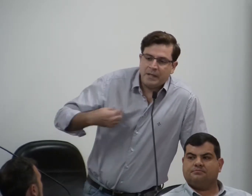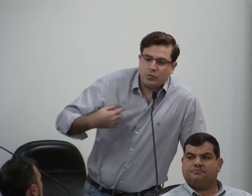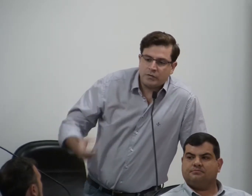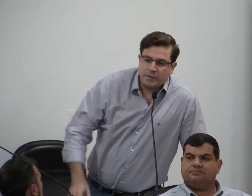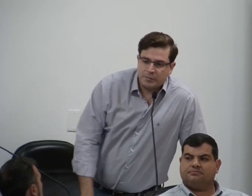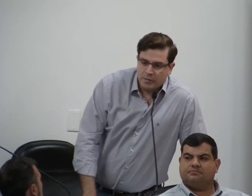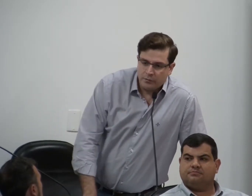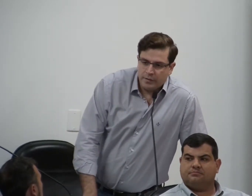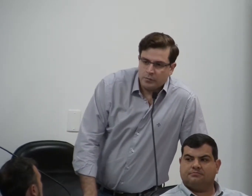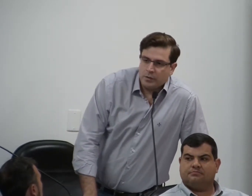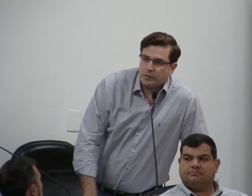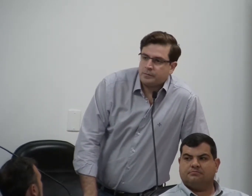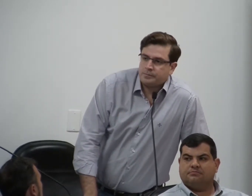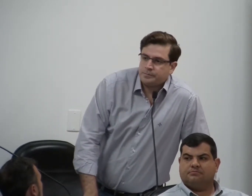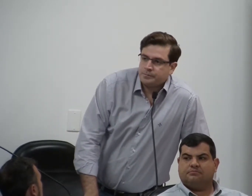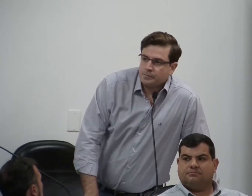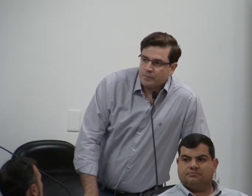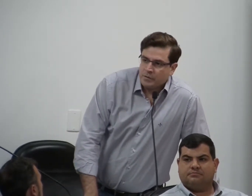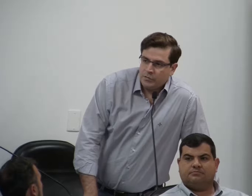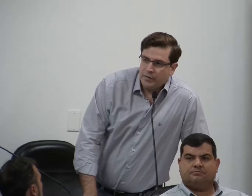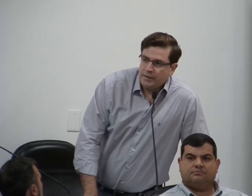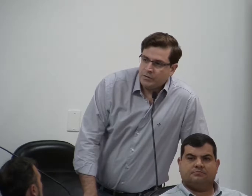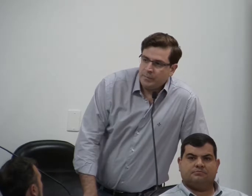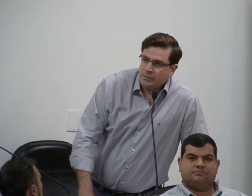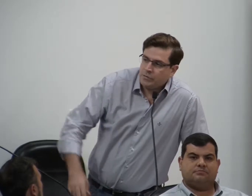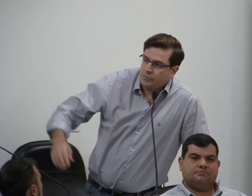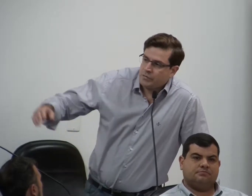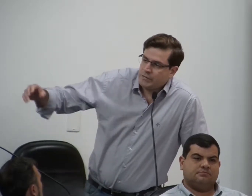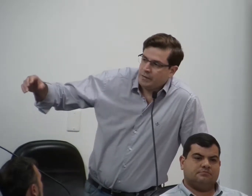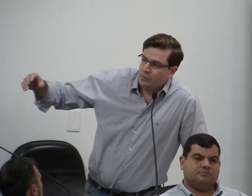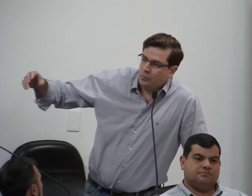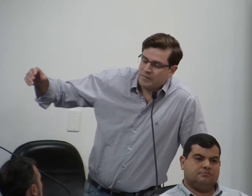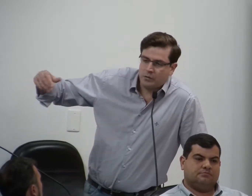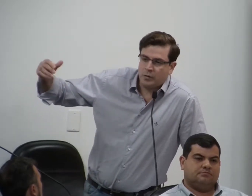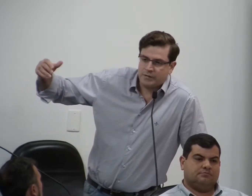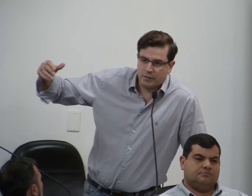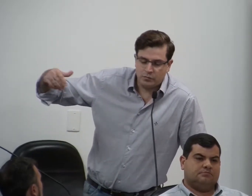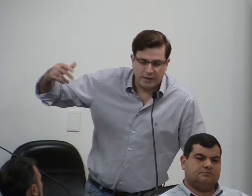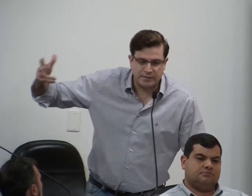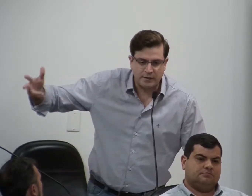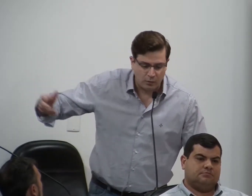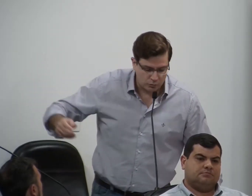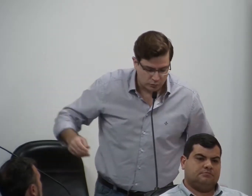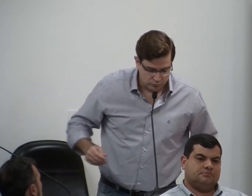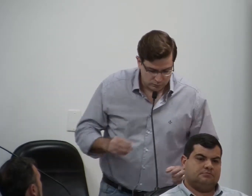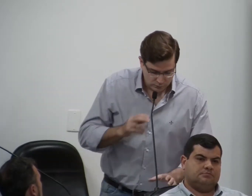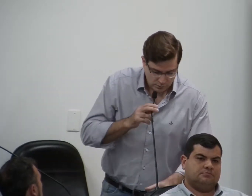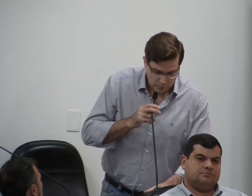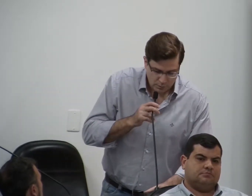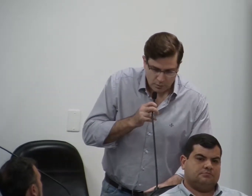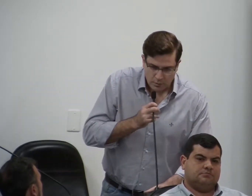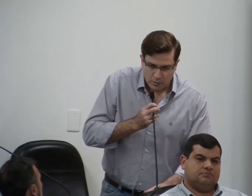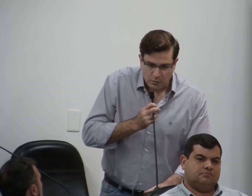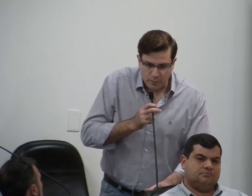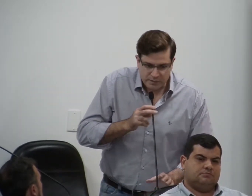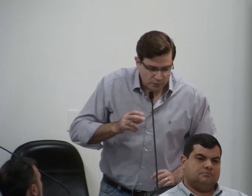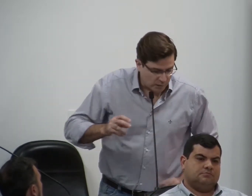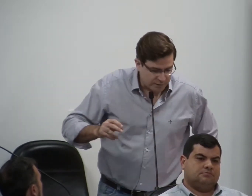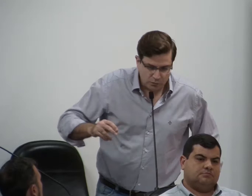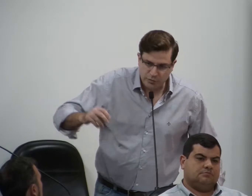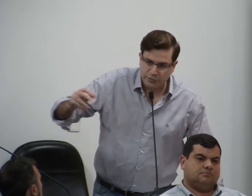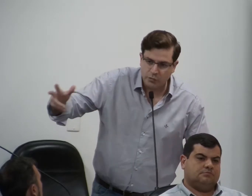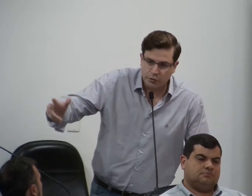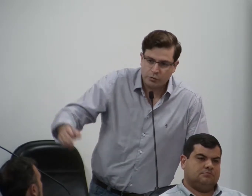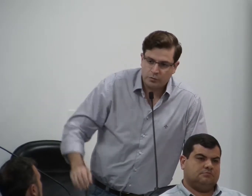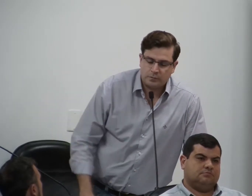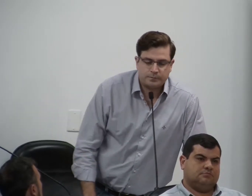na minha concepção, vereador, diferentemente de você, numa situação de assalto, numa